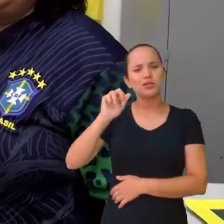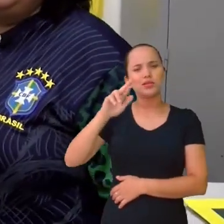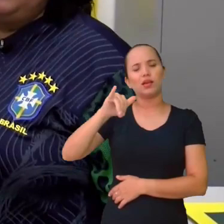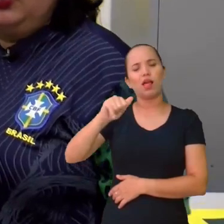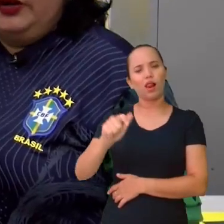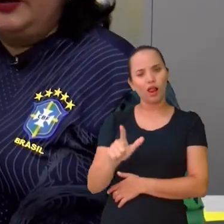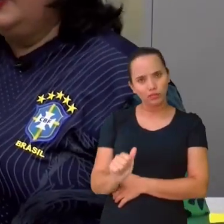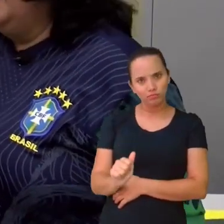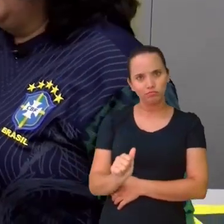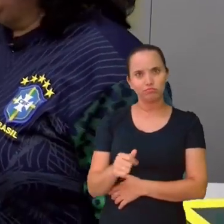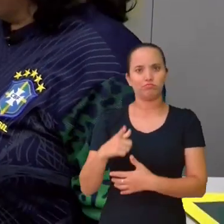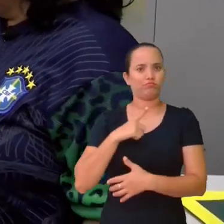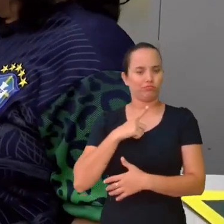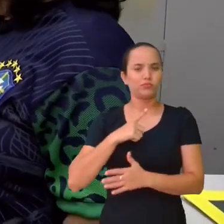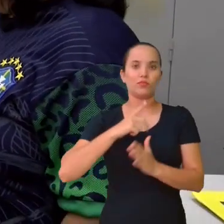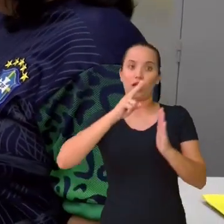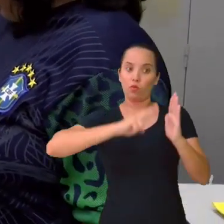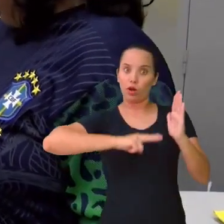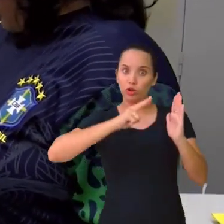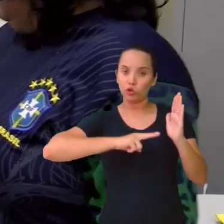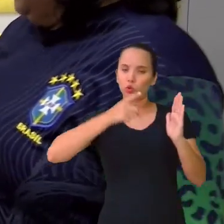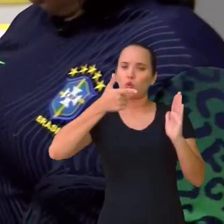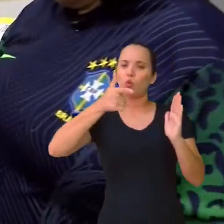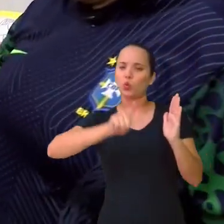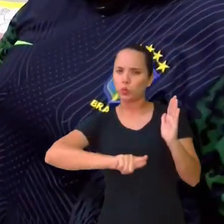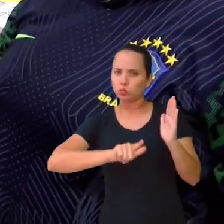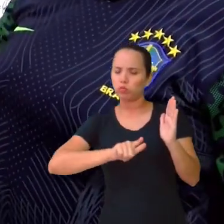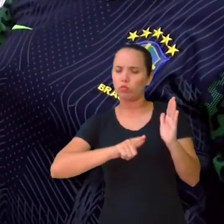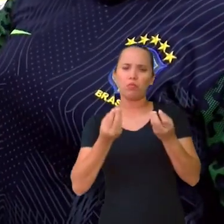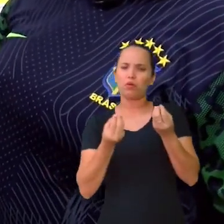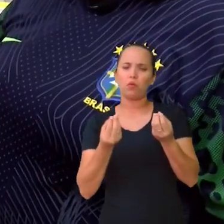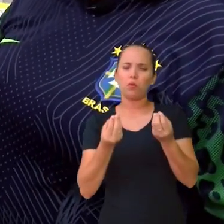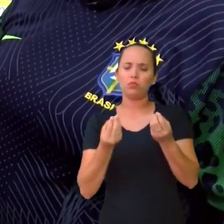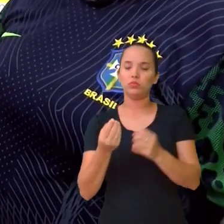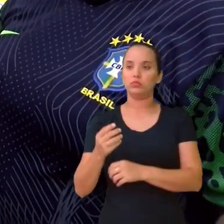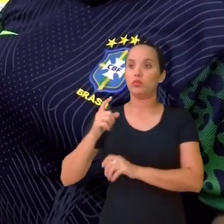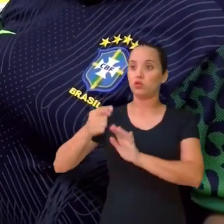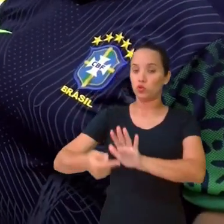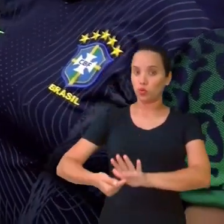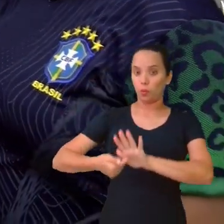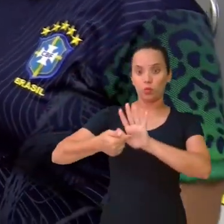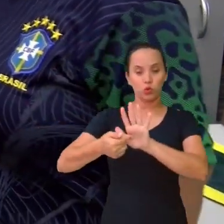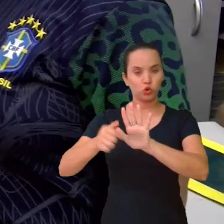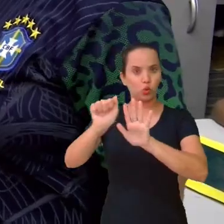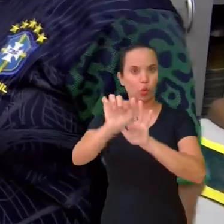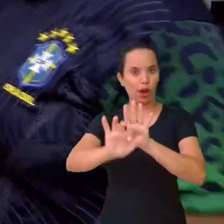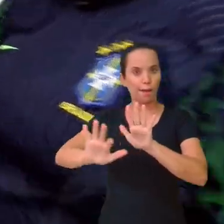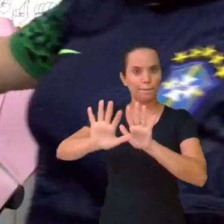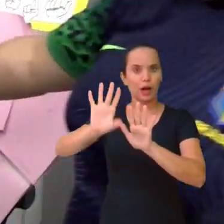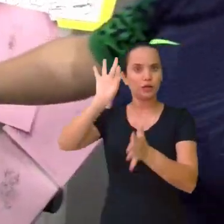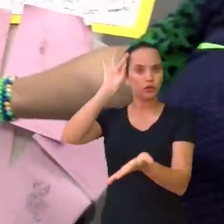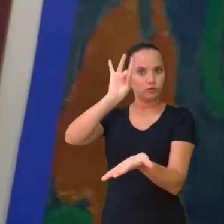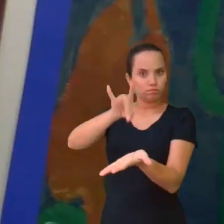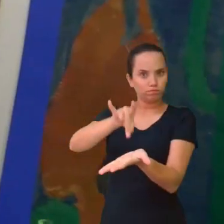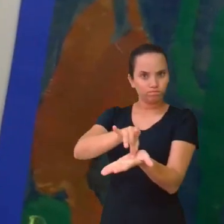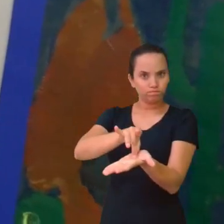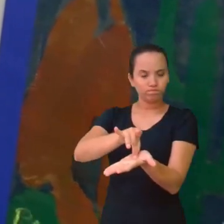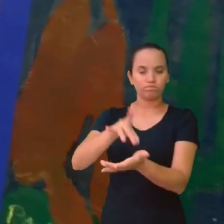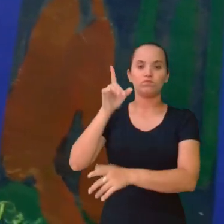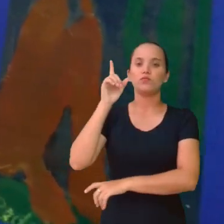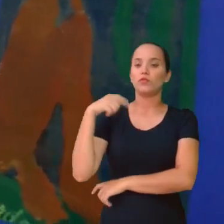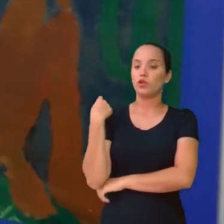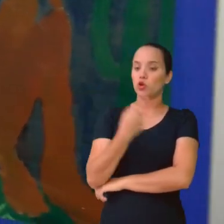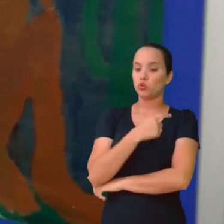a releitura. A releitura, como a gente pegou, mostrou a imagem, então nossos estudantes,